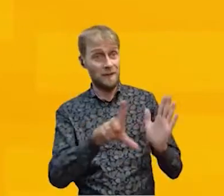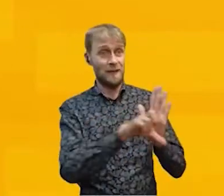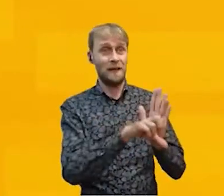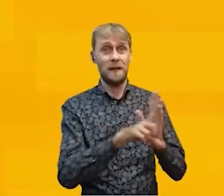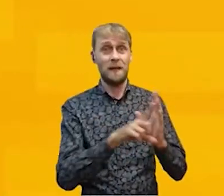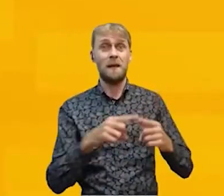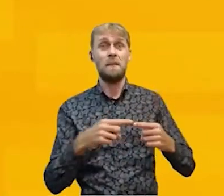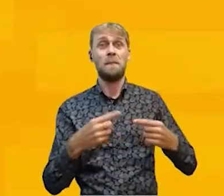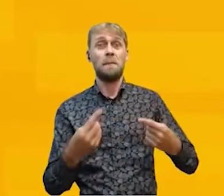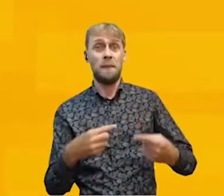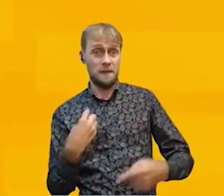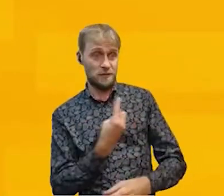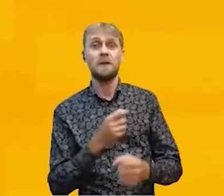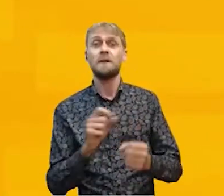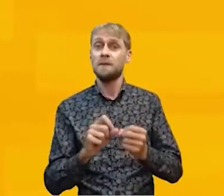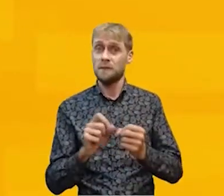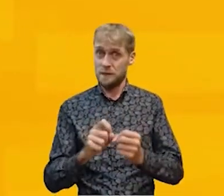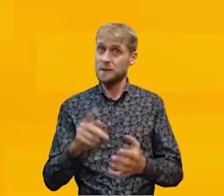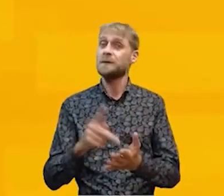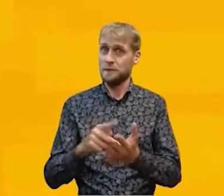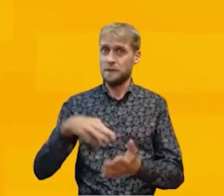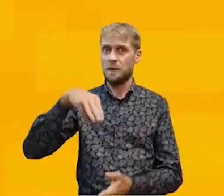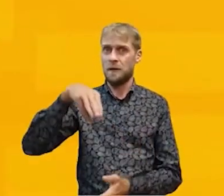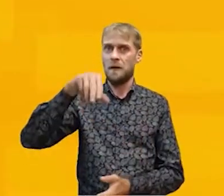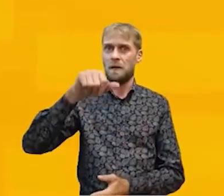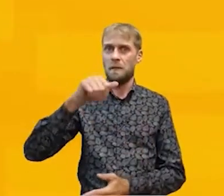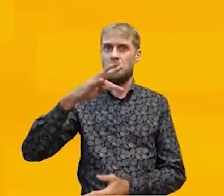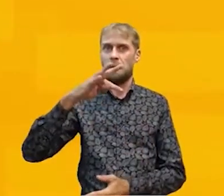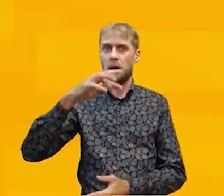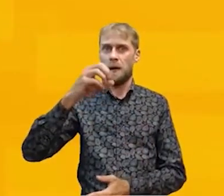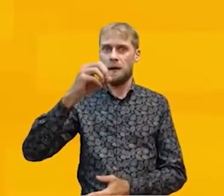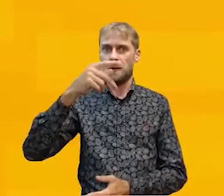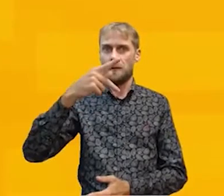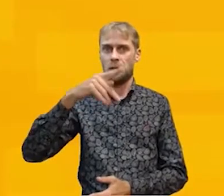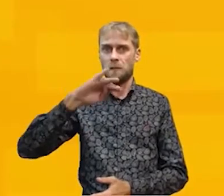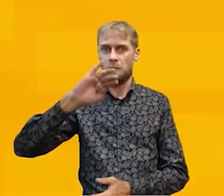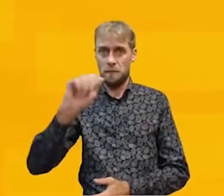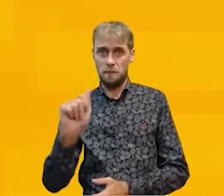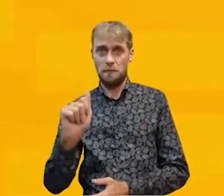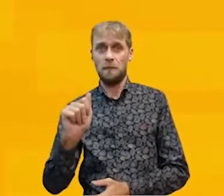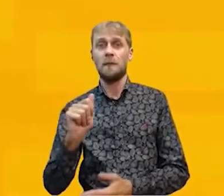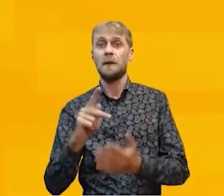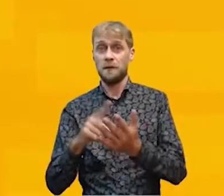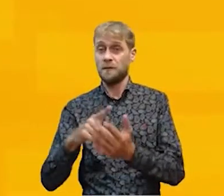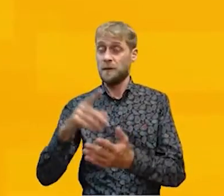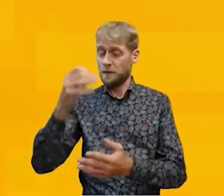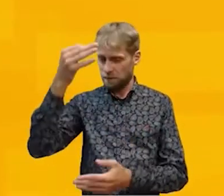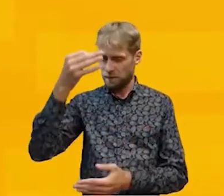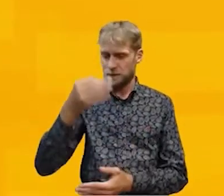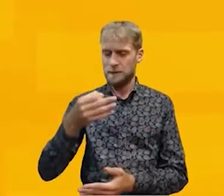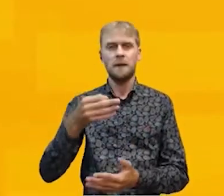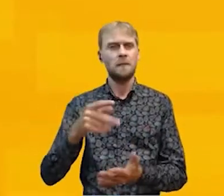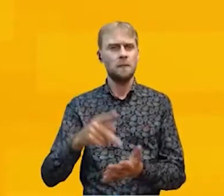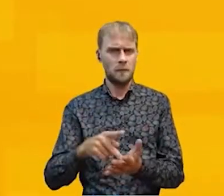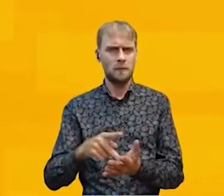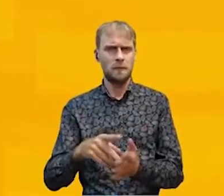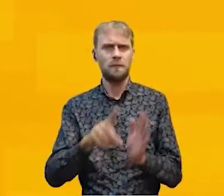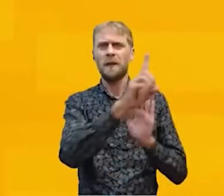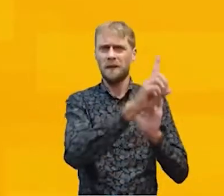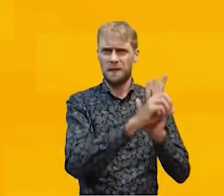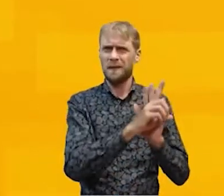por onde? Fazendo o Mato Piba existir, né? Fazendo essa região ser cada vez mais coesa. E às vezes o decreto ajuda,